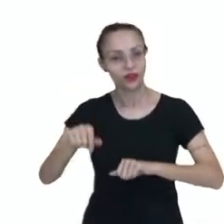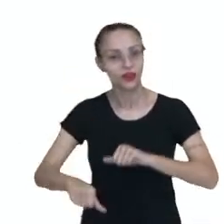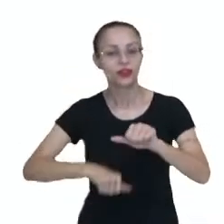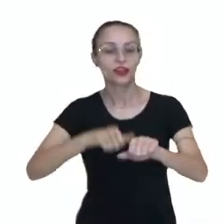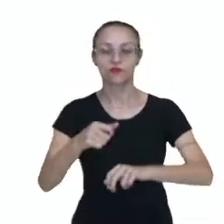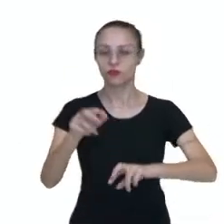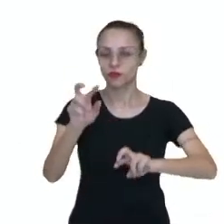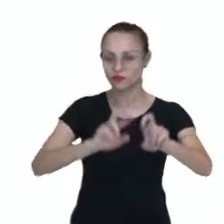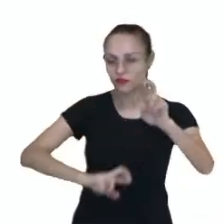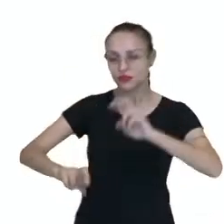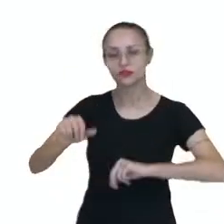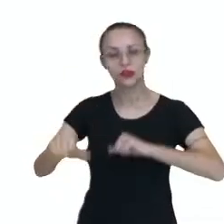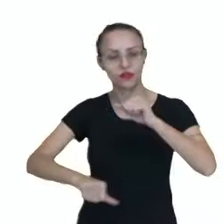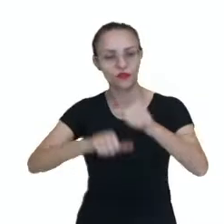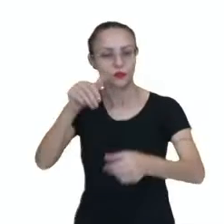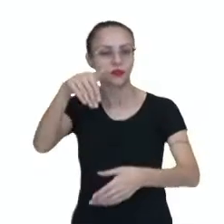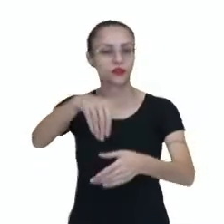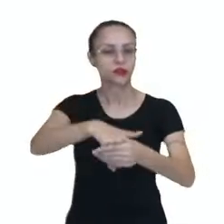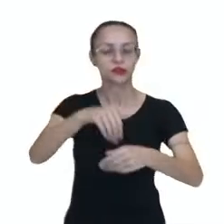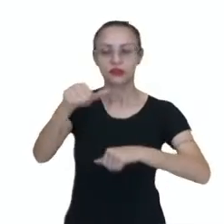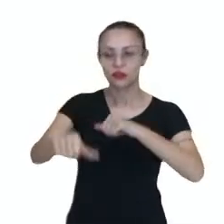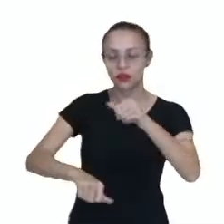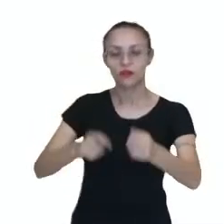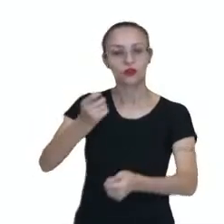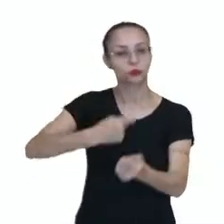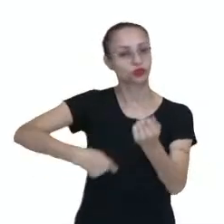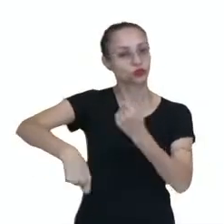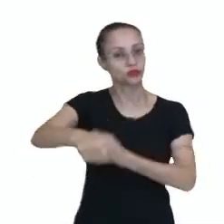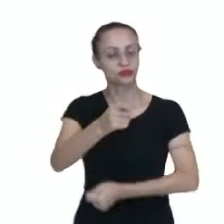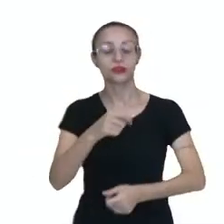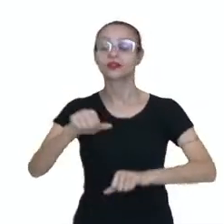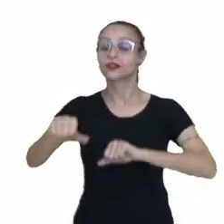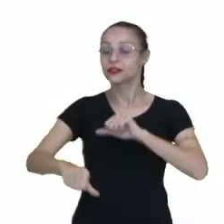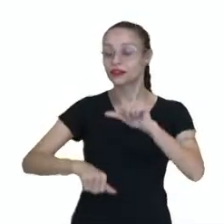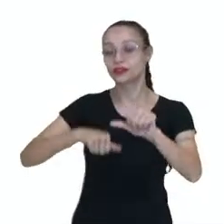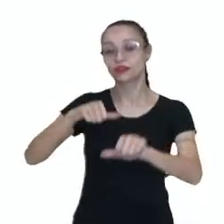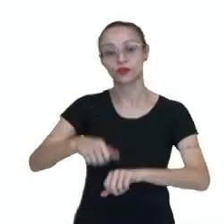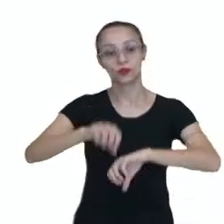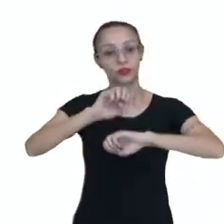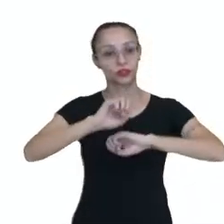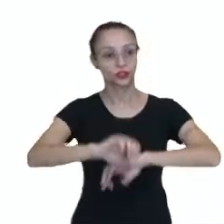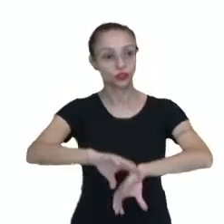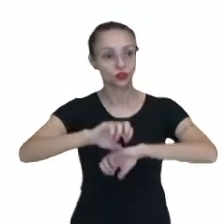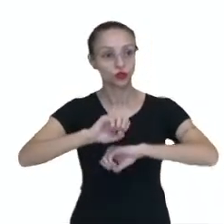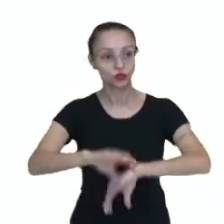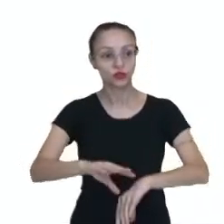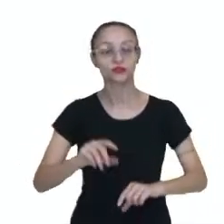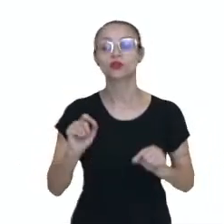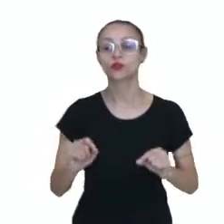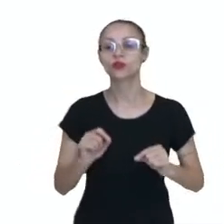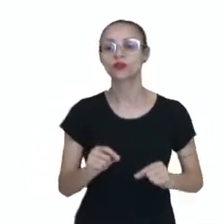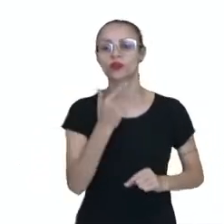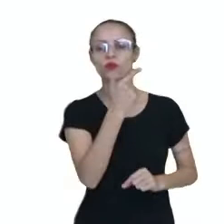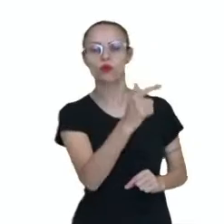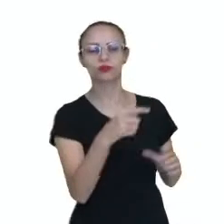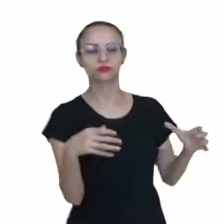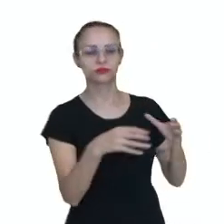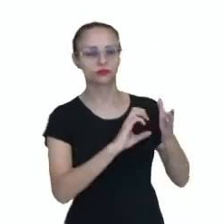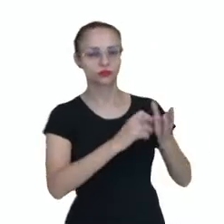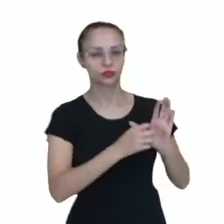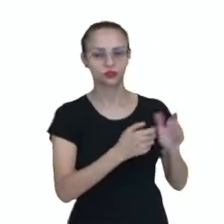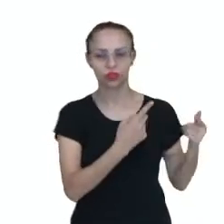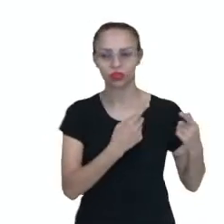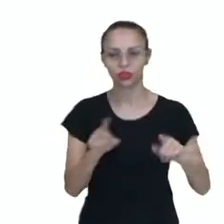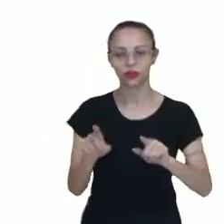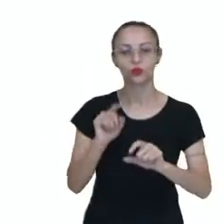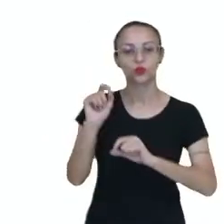fiscal, reforma eleitoral, reforma administrativa e reformas educacional. A oposição enxergava nessas propostas